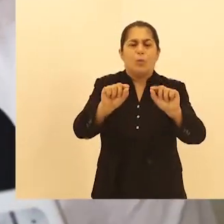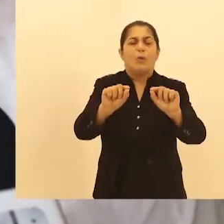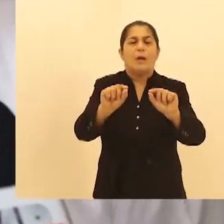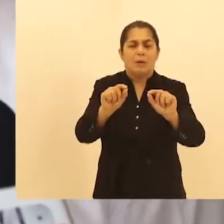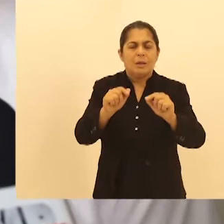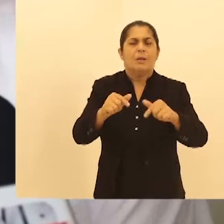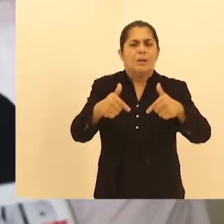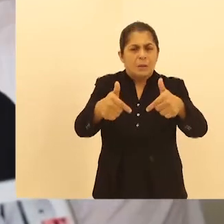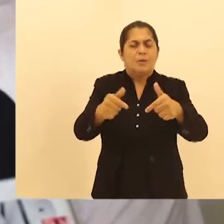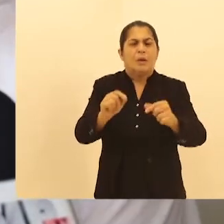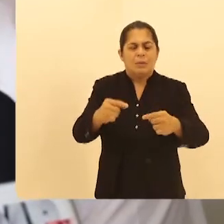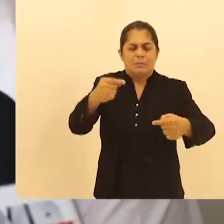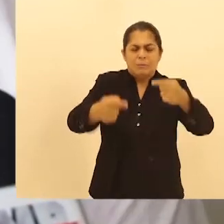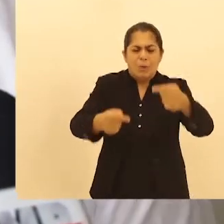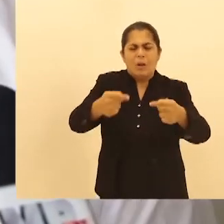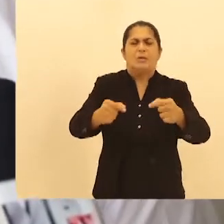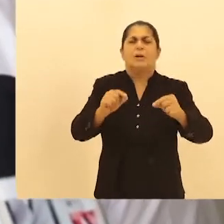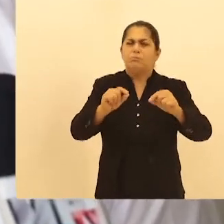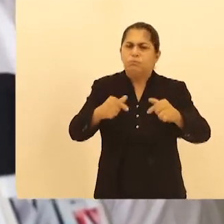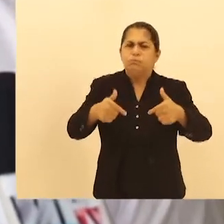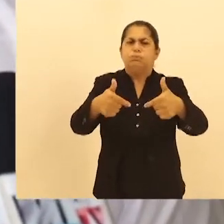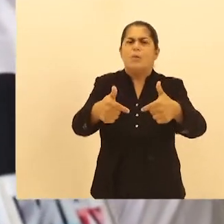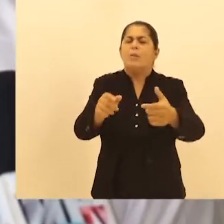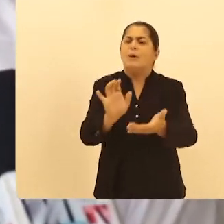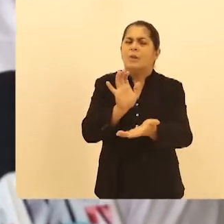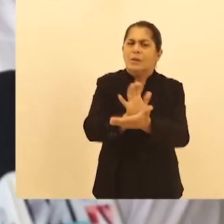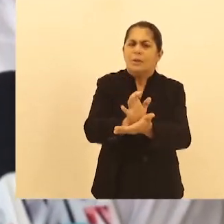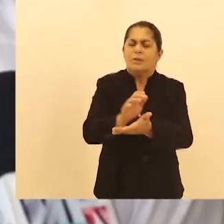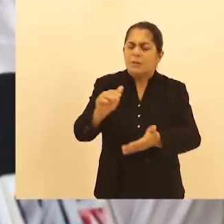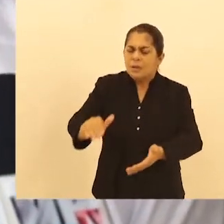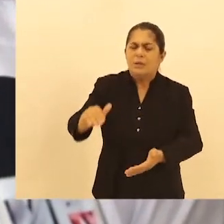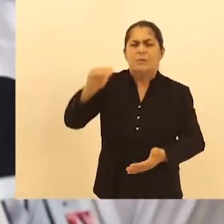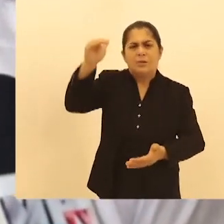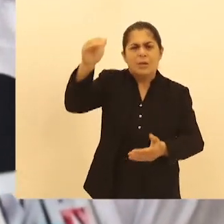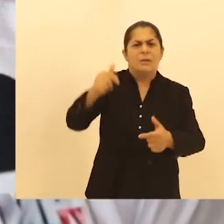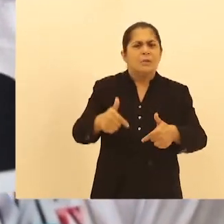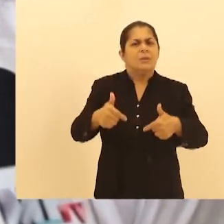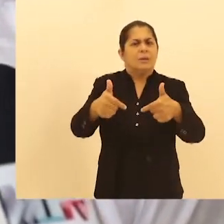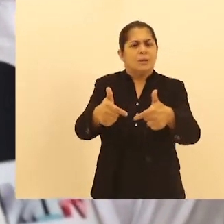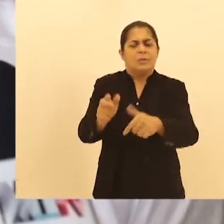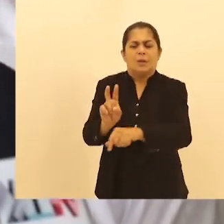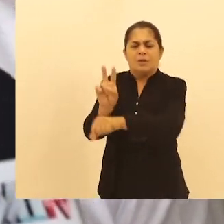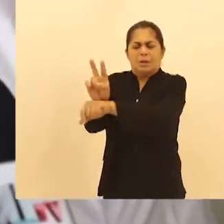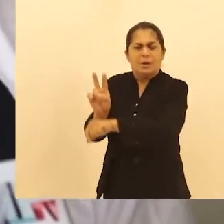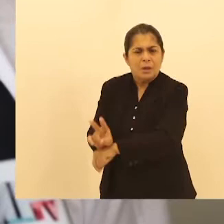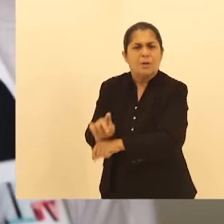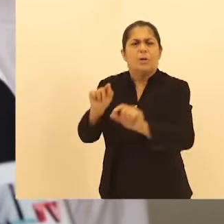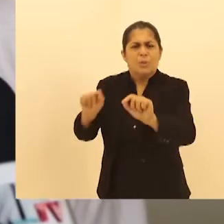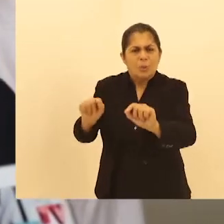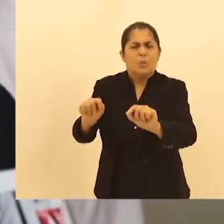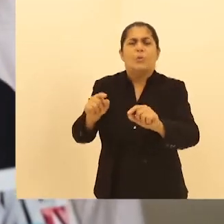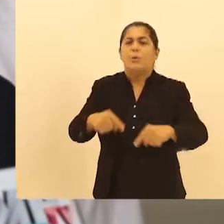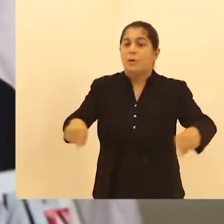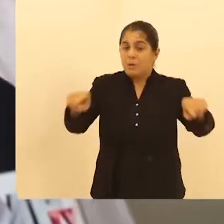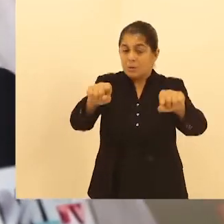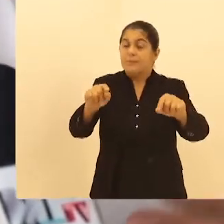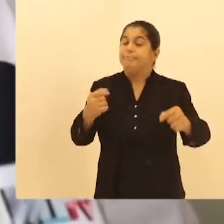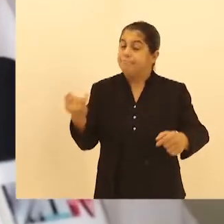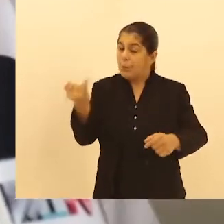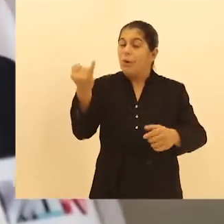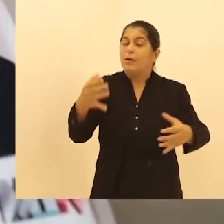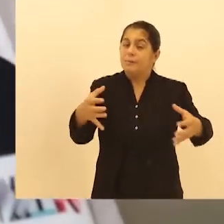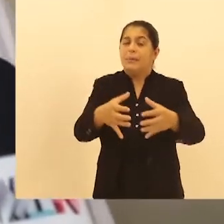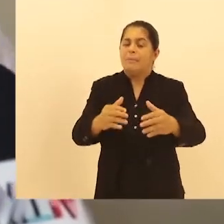não partidária mas pela política efetivar a política de criança adolescente e proteção integral aí é mais é